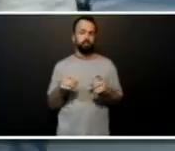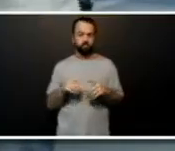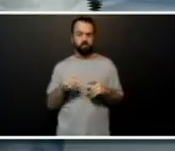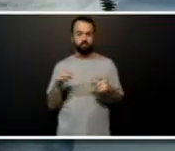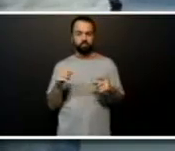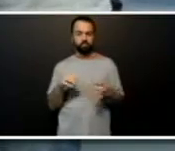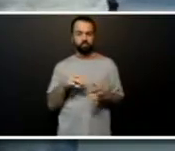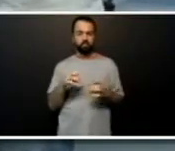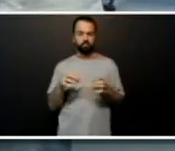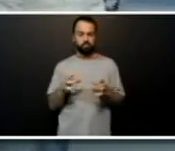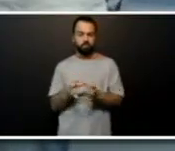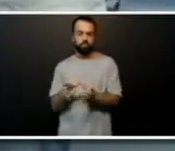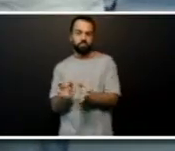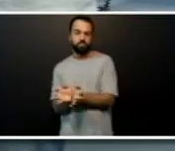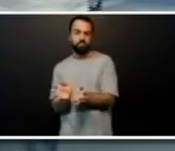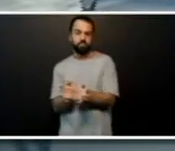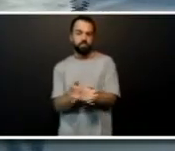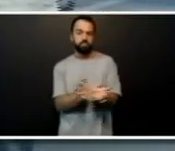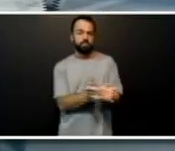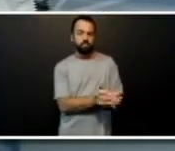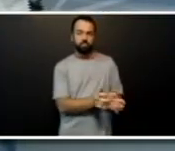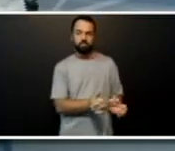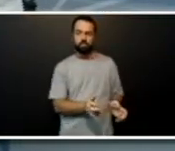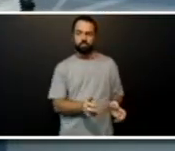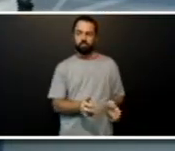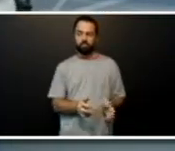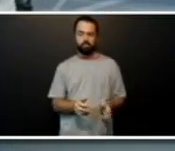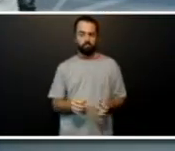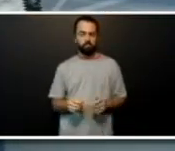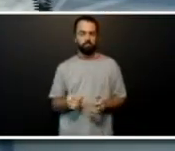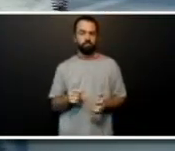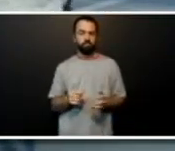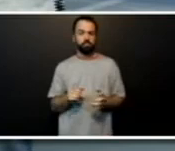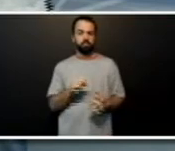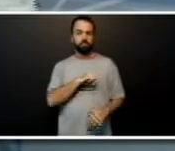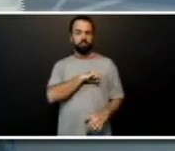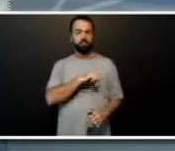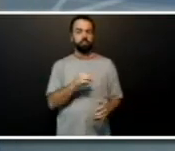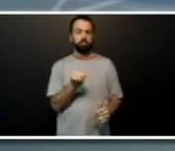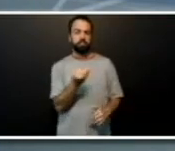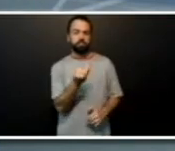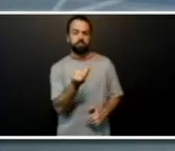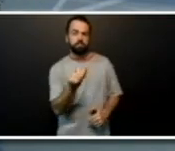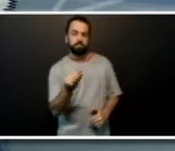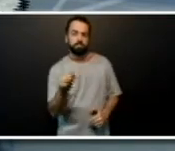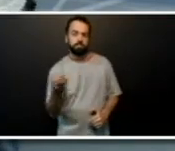naturais, números usados para contagem.